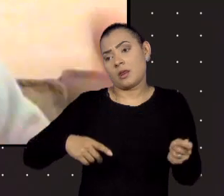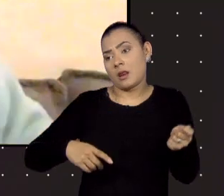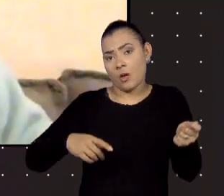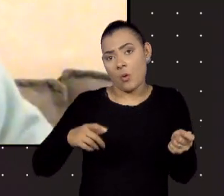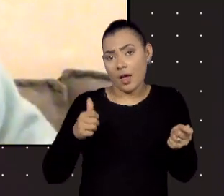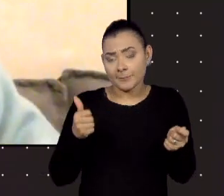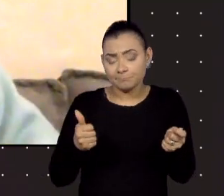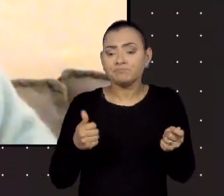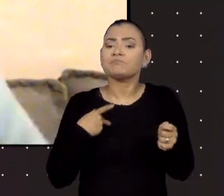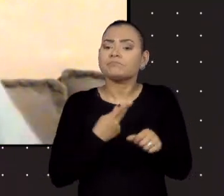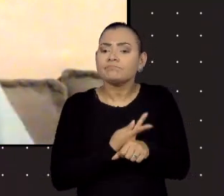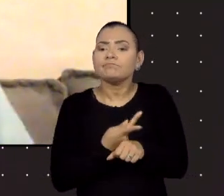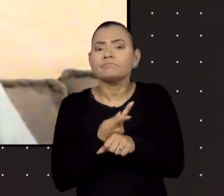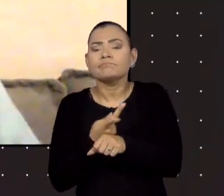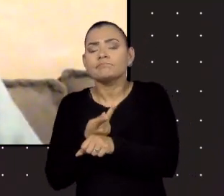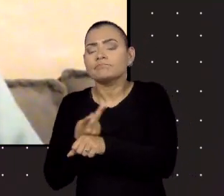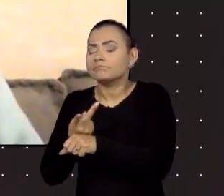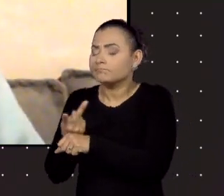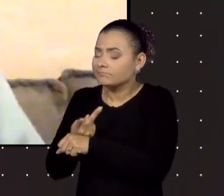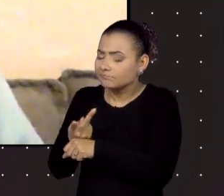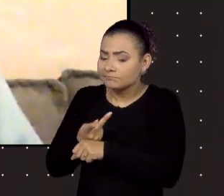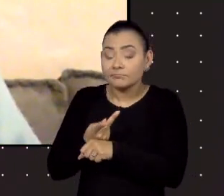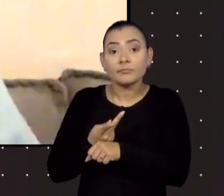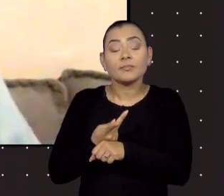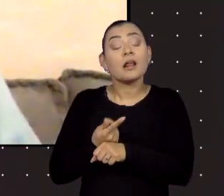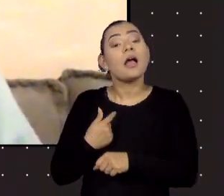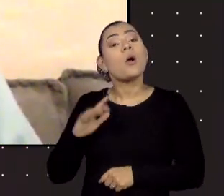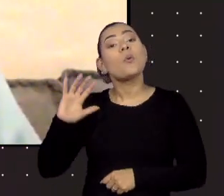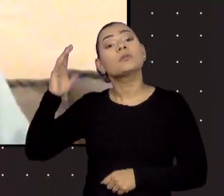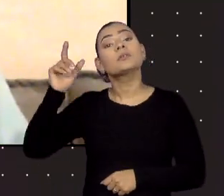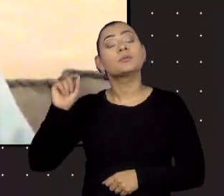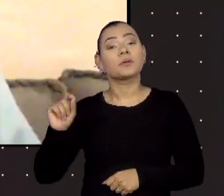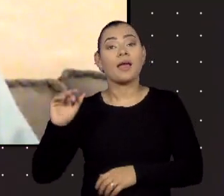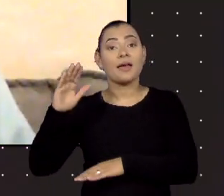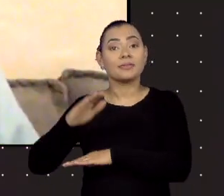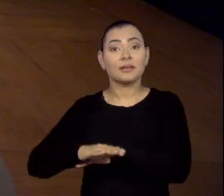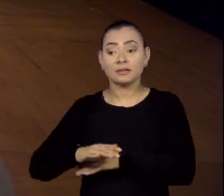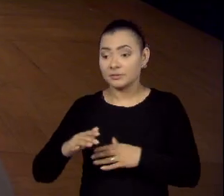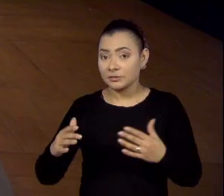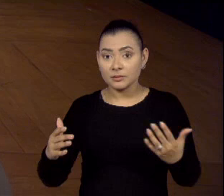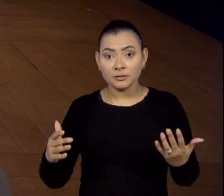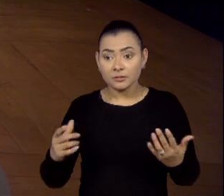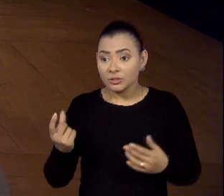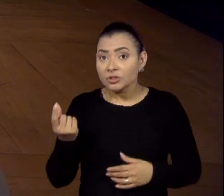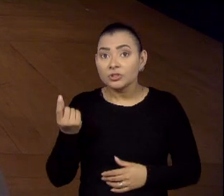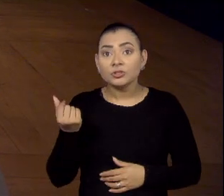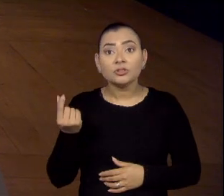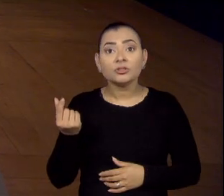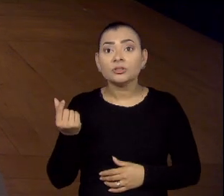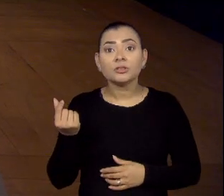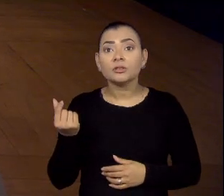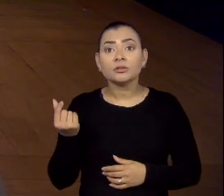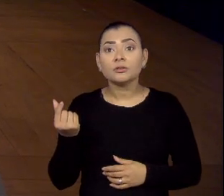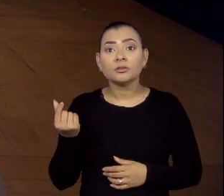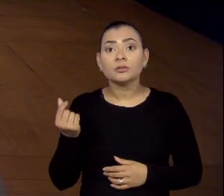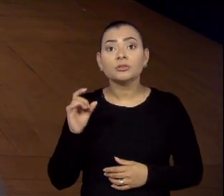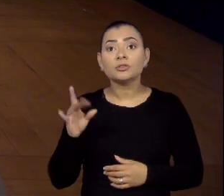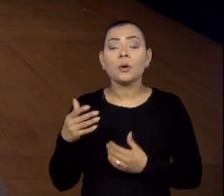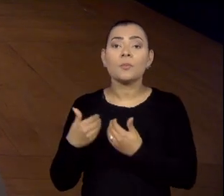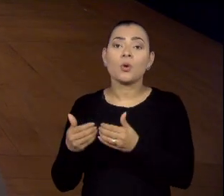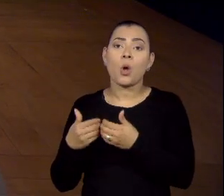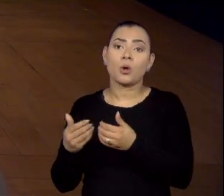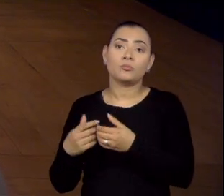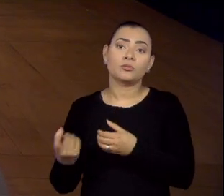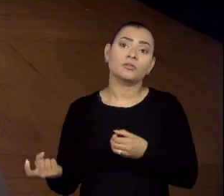eu procurei. Numa tarde, eu descobri que eu só tinha dinheiro para pegar um